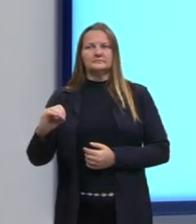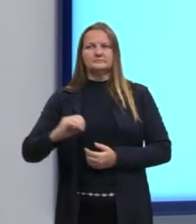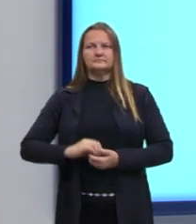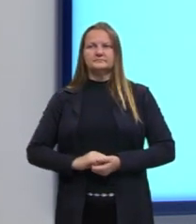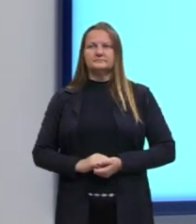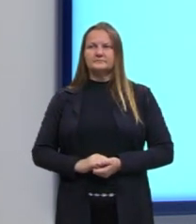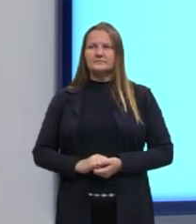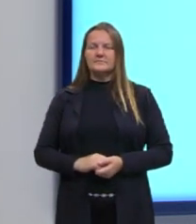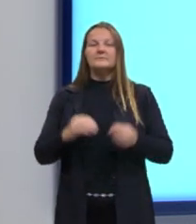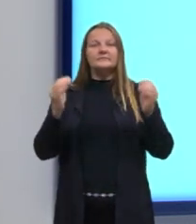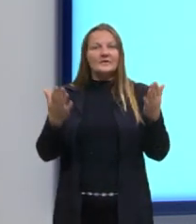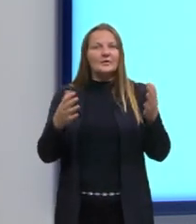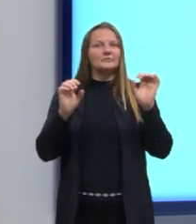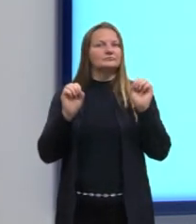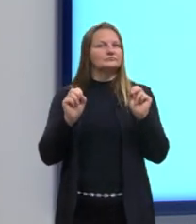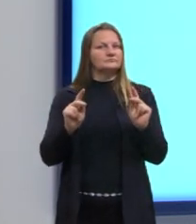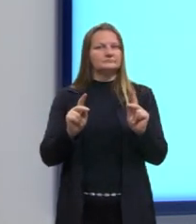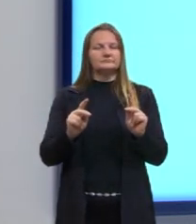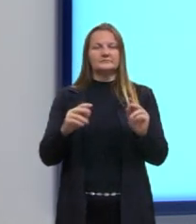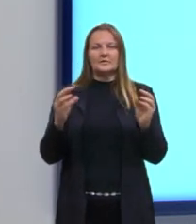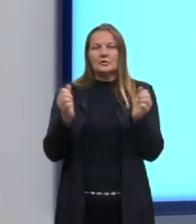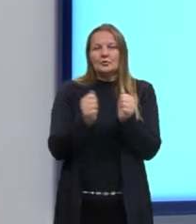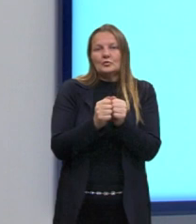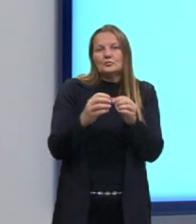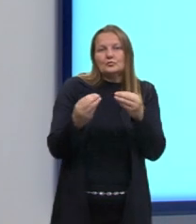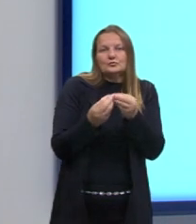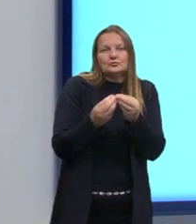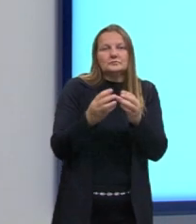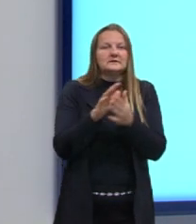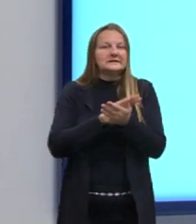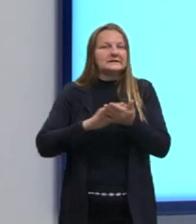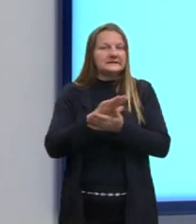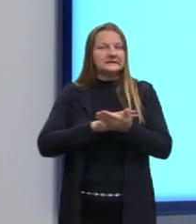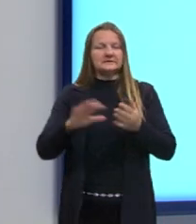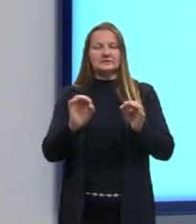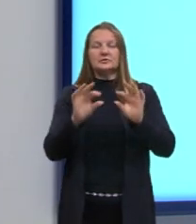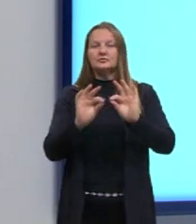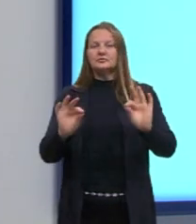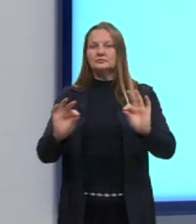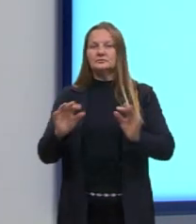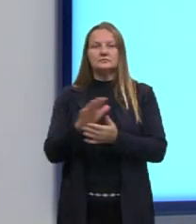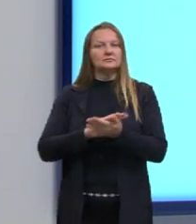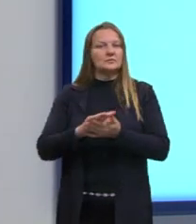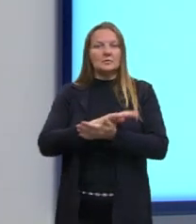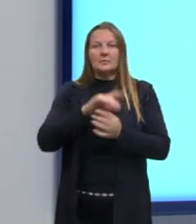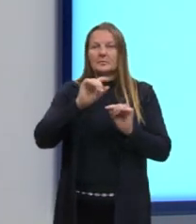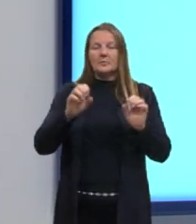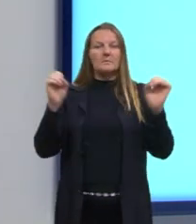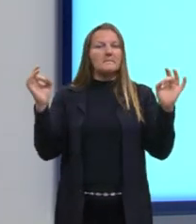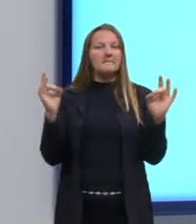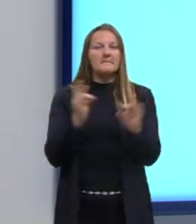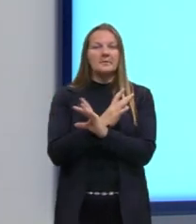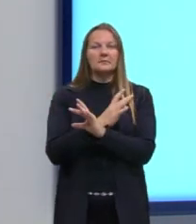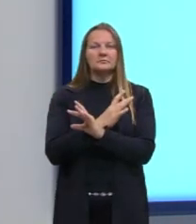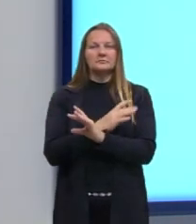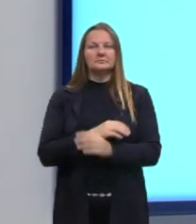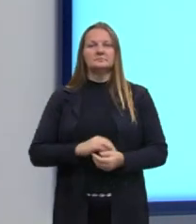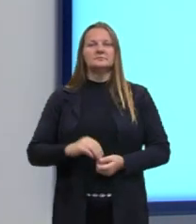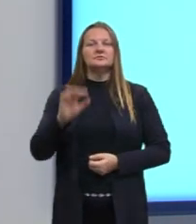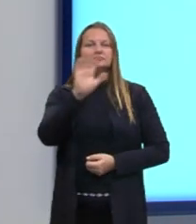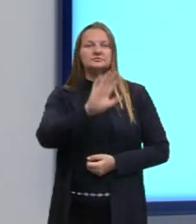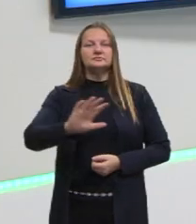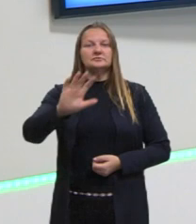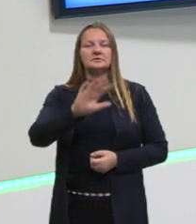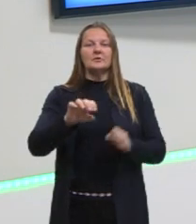Agora sim não posso agrupar mais nenhum termo não tem como ficar mais do que isso Então essa é a equação geral